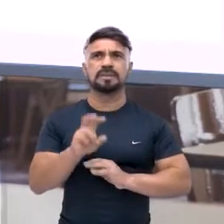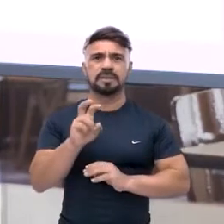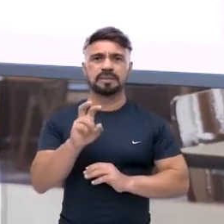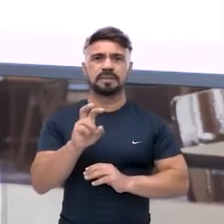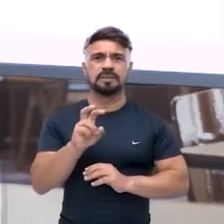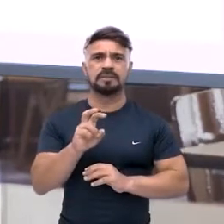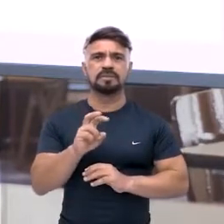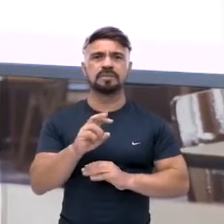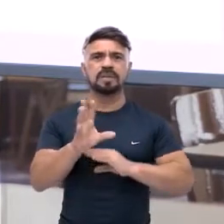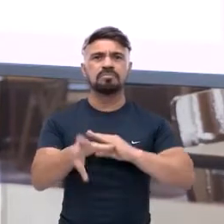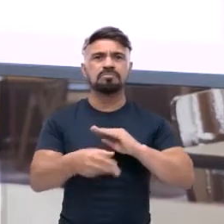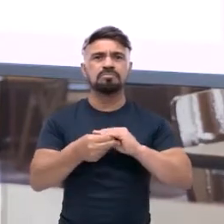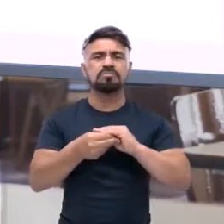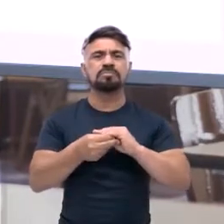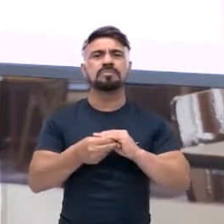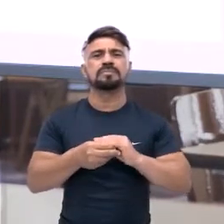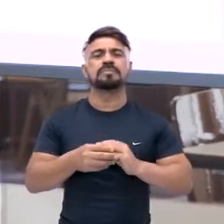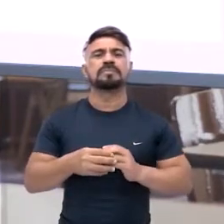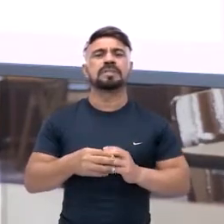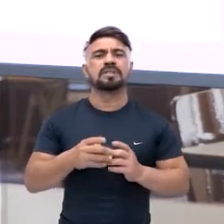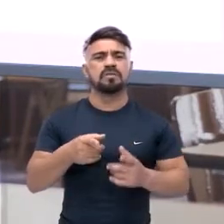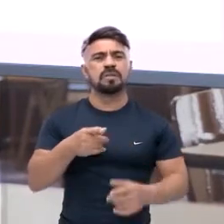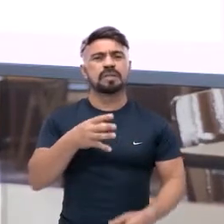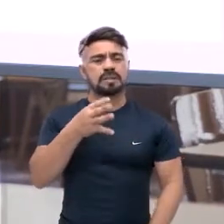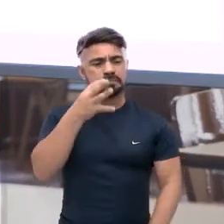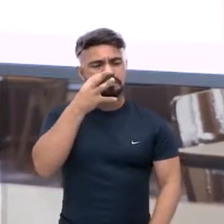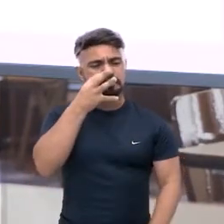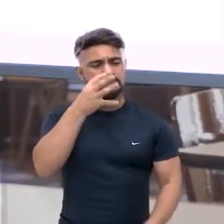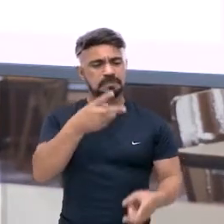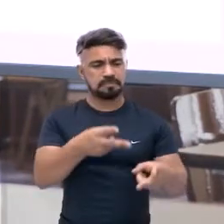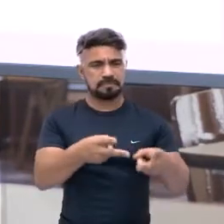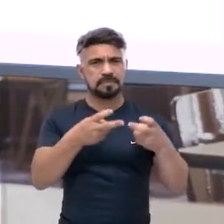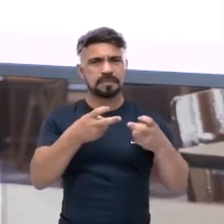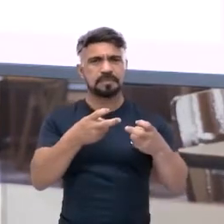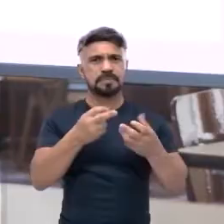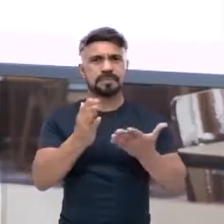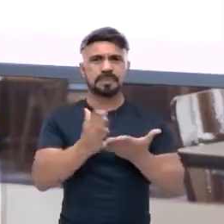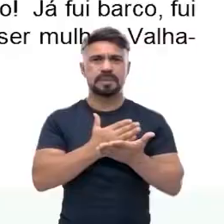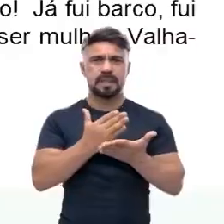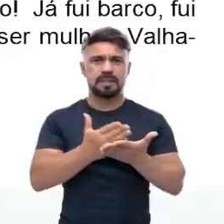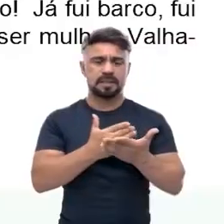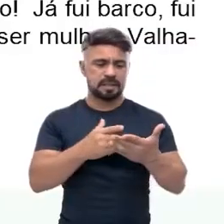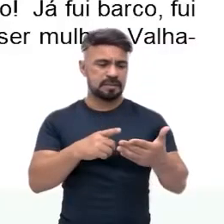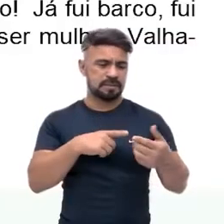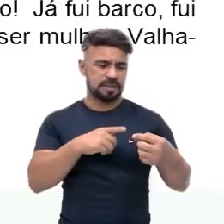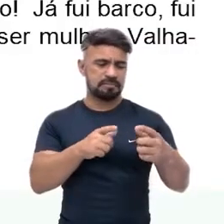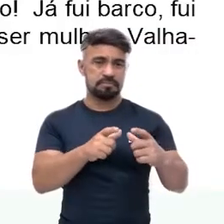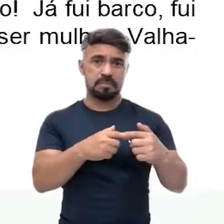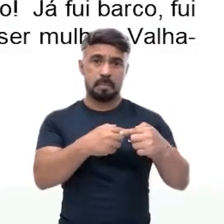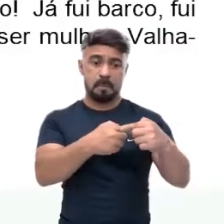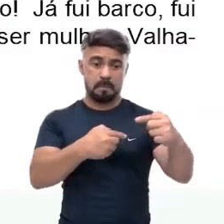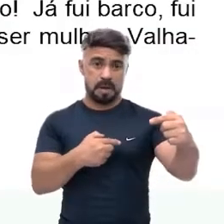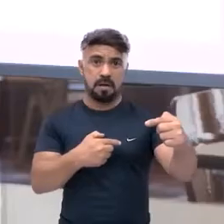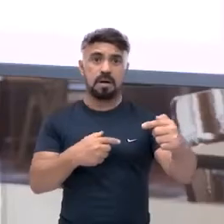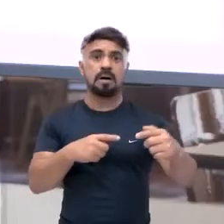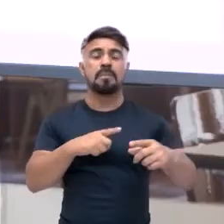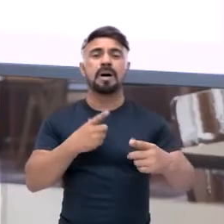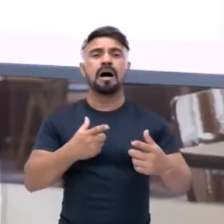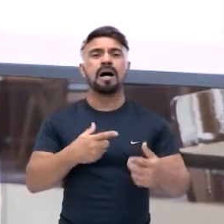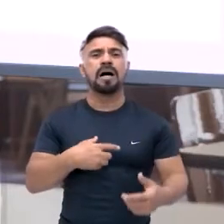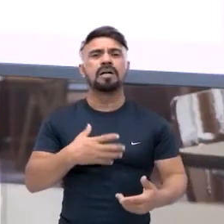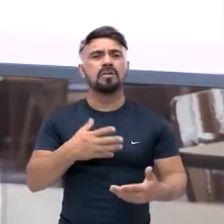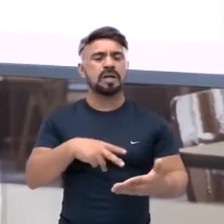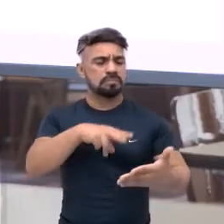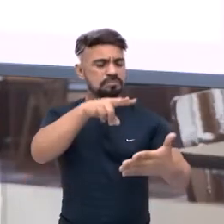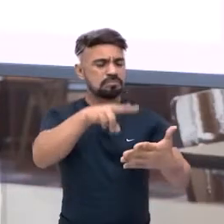e como eu disse, é só um fragmentozinho. Se você observar no seu caderno, ele vai estar bem maior. Mas eu